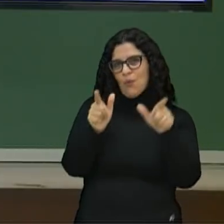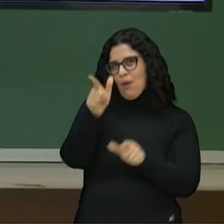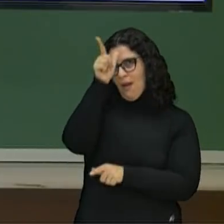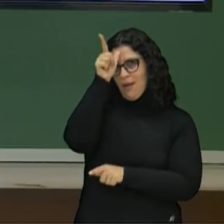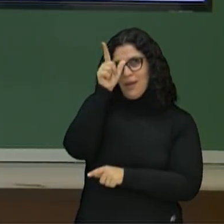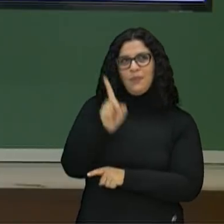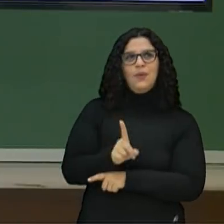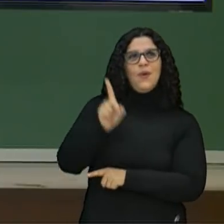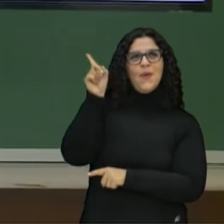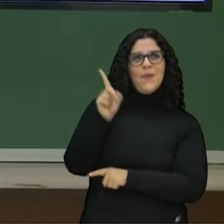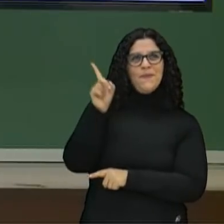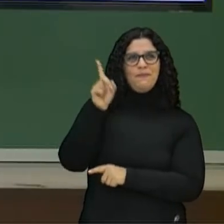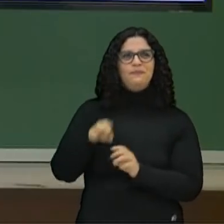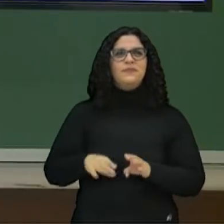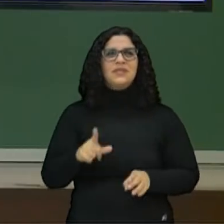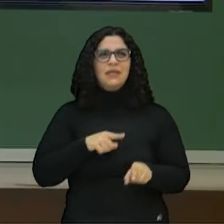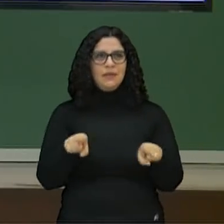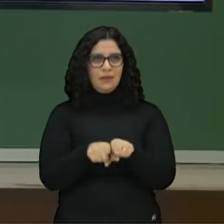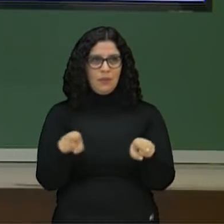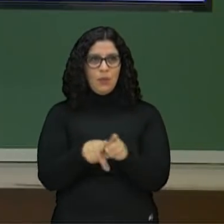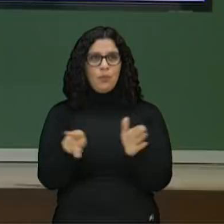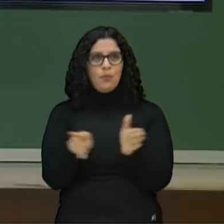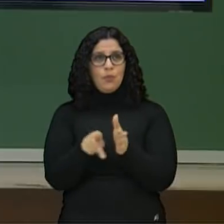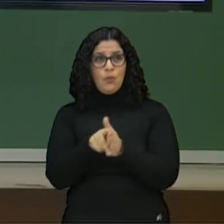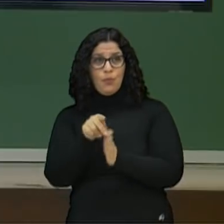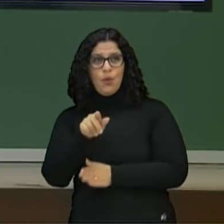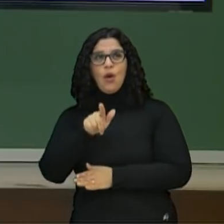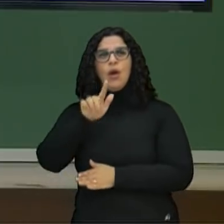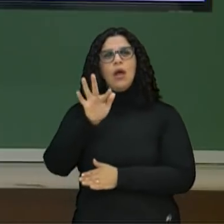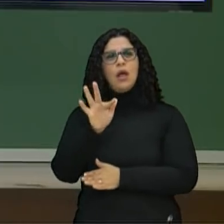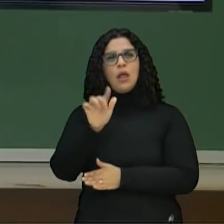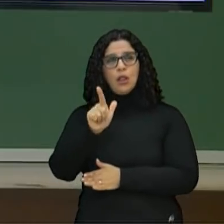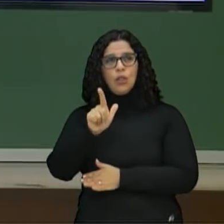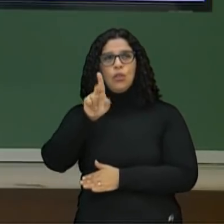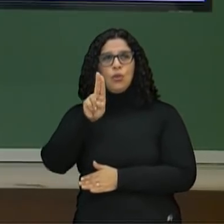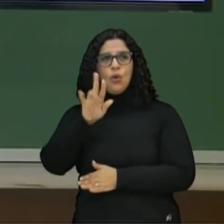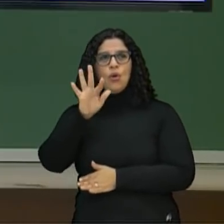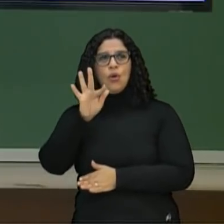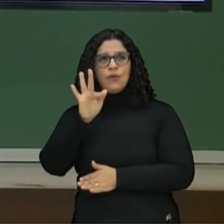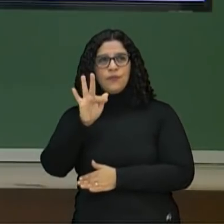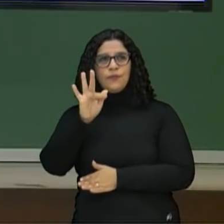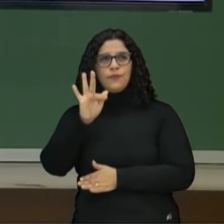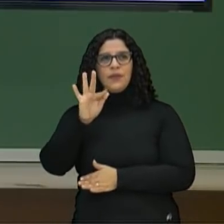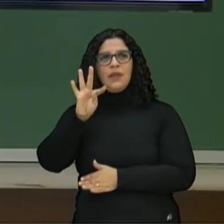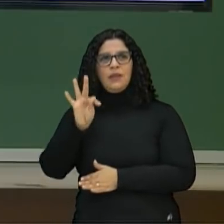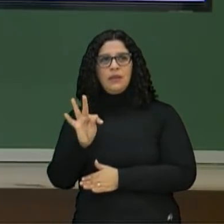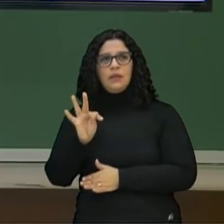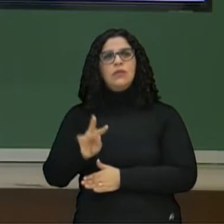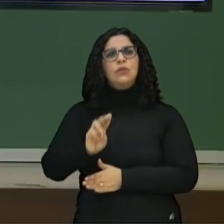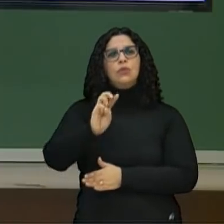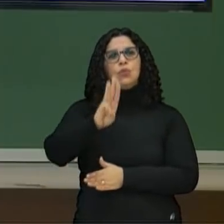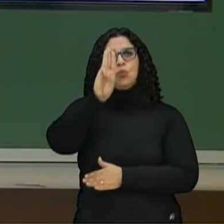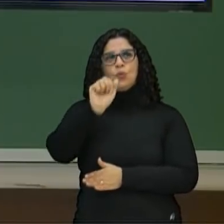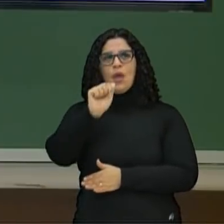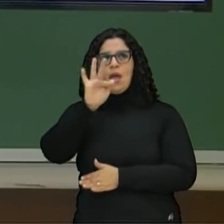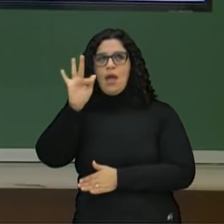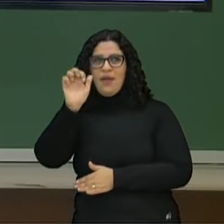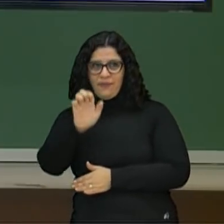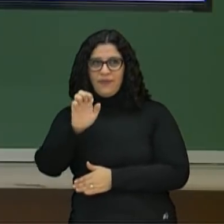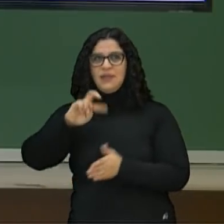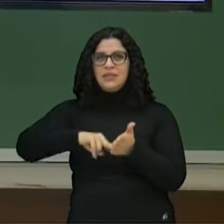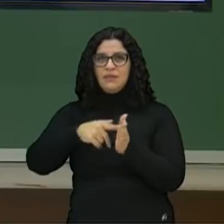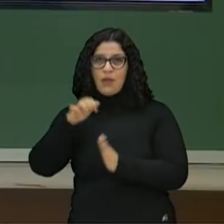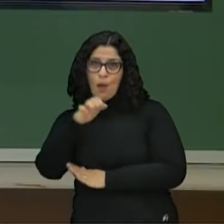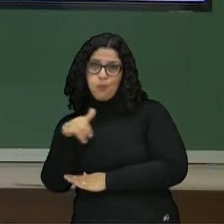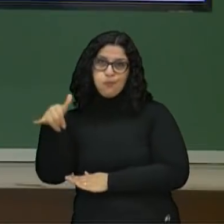É a Força Aérea Alemã, só para a gente ficar mais fácil. Então, primeira ação nessa tática inicial da Alemanha no início da guerra